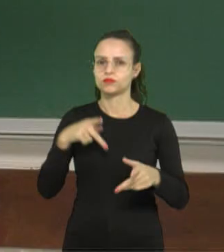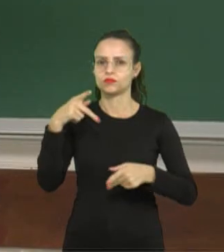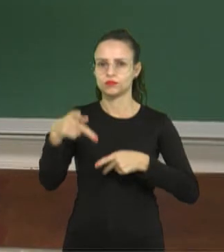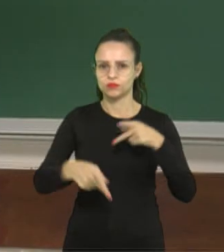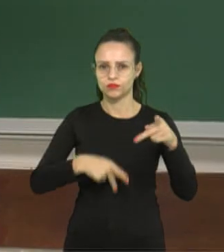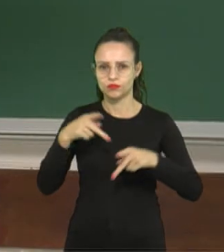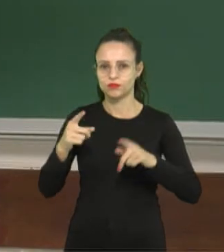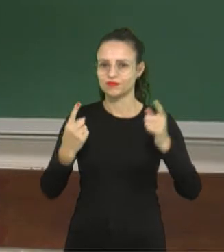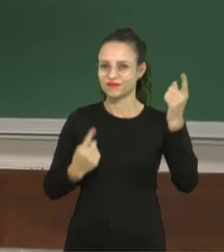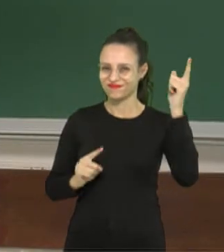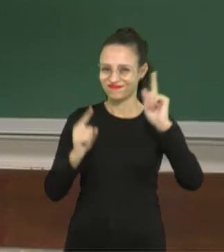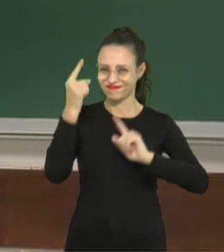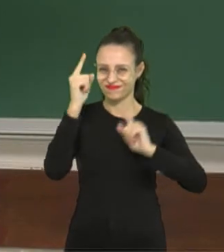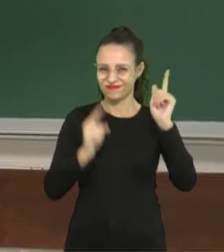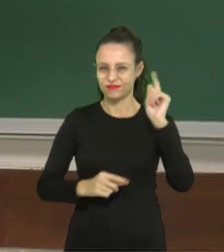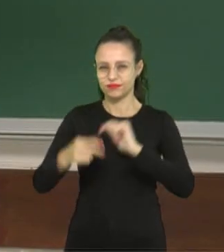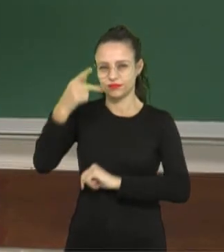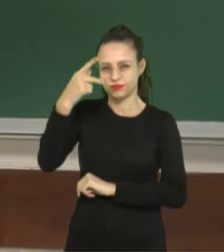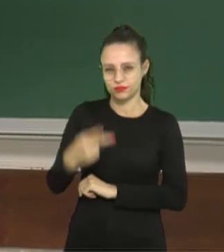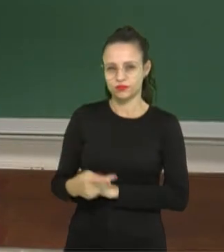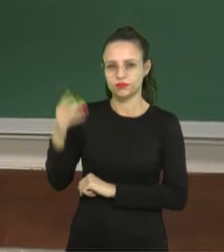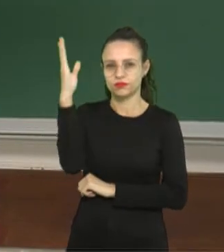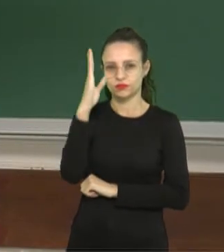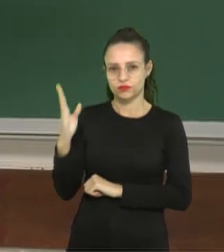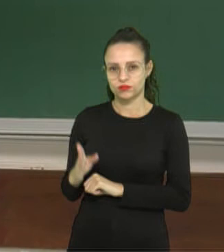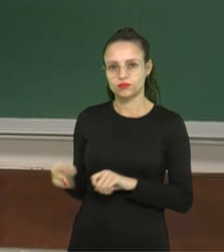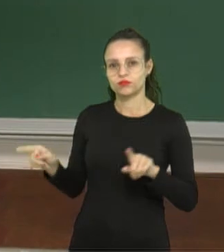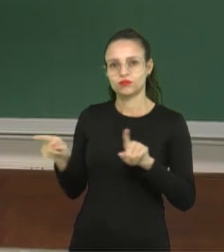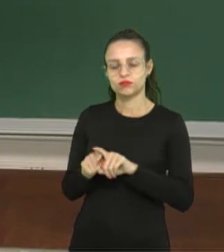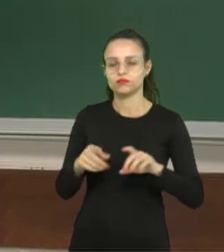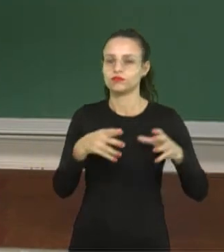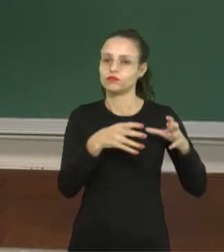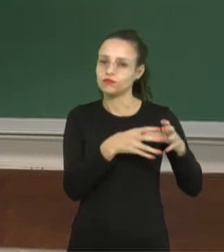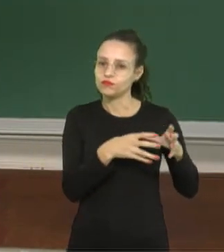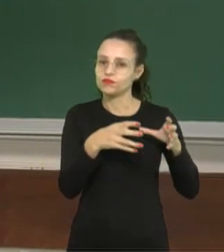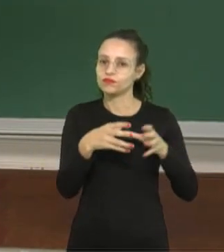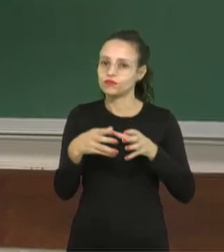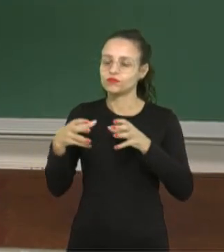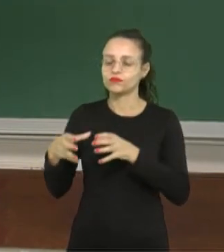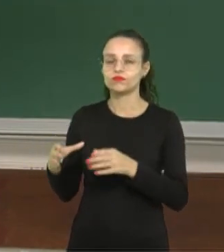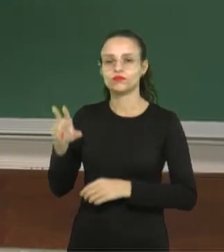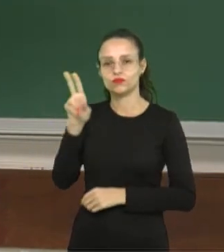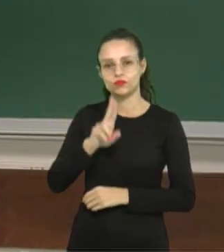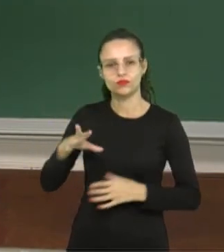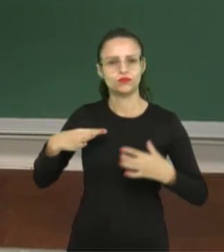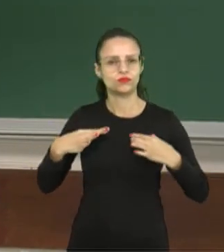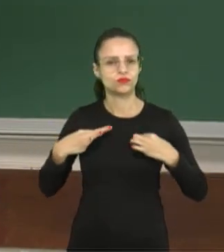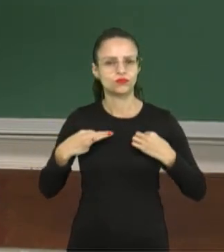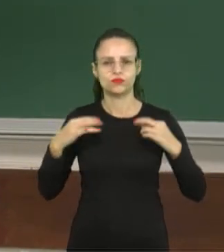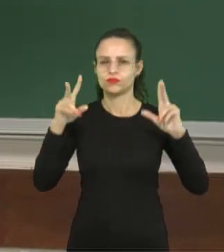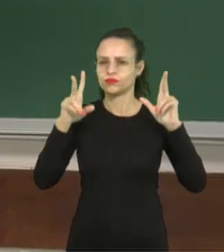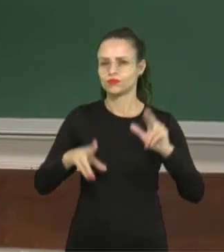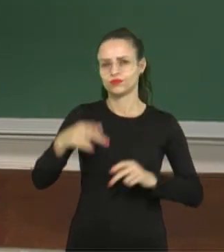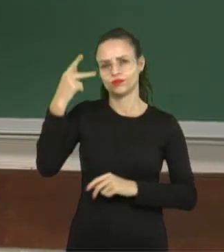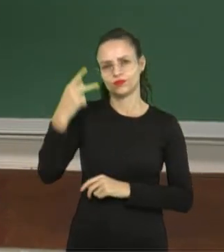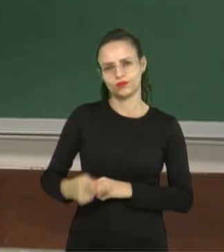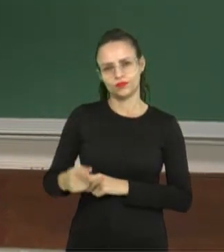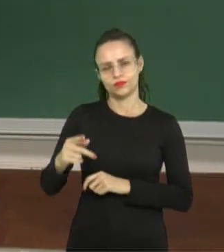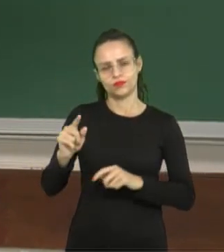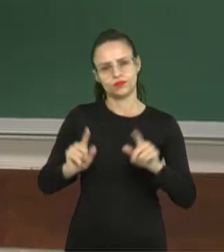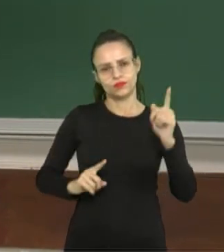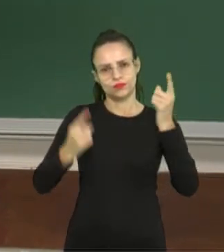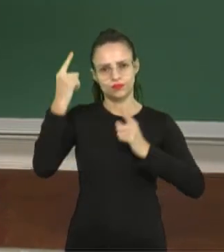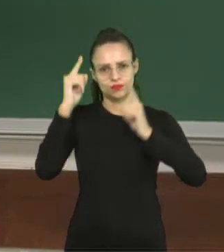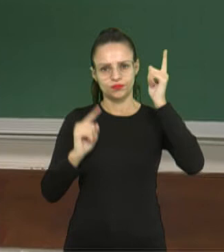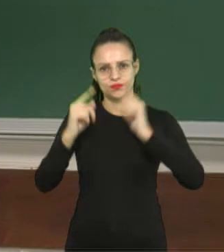o Carnaval, que nós temos aqui. Ela se organiza em blocos, com fantasias, da mesma forma que o Carnaval que acontece aqui